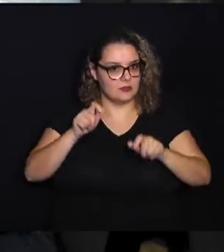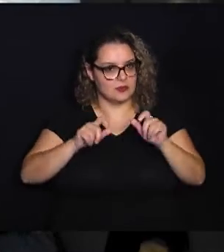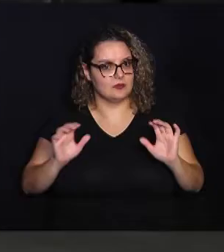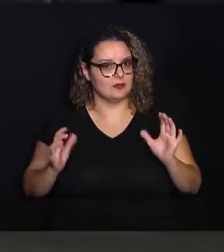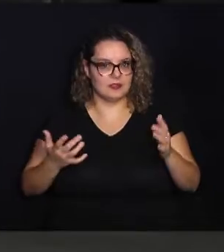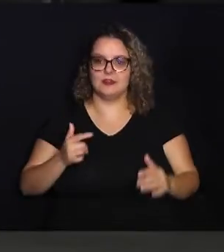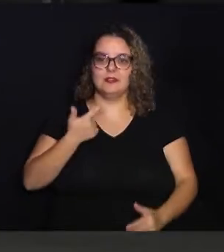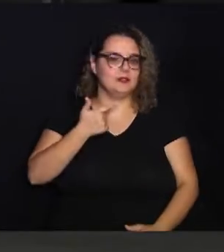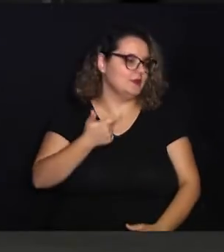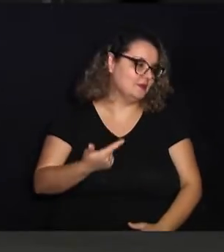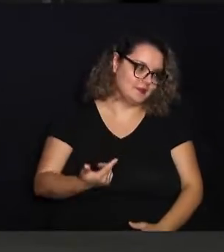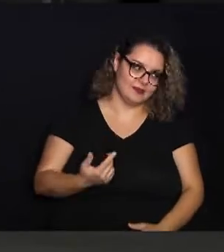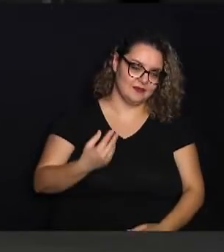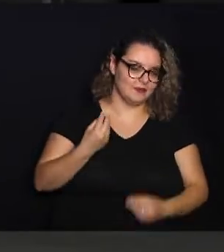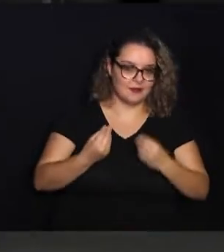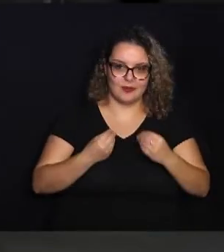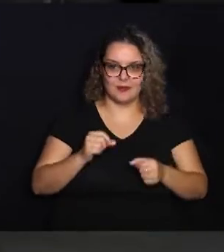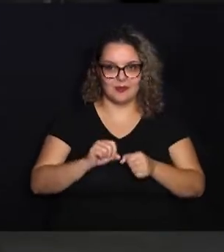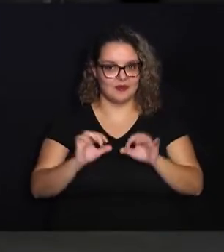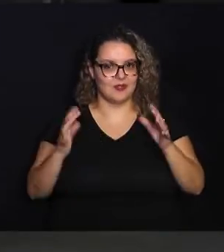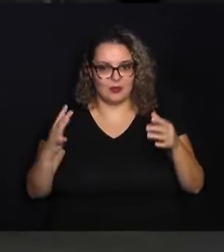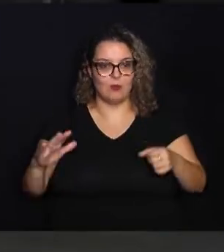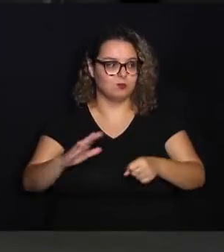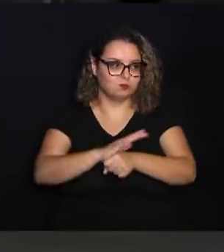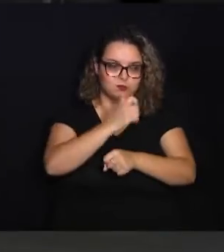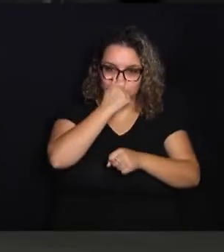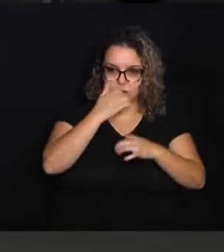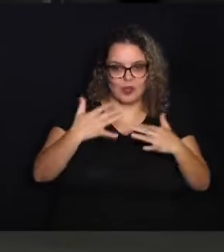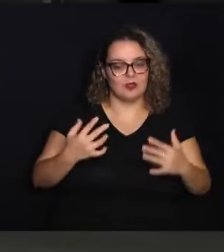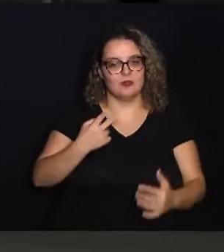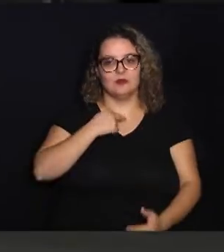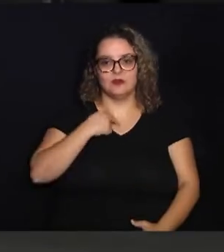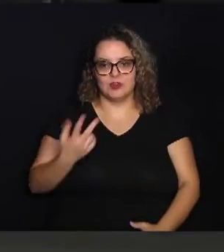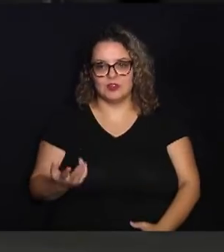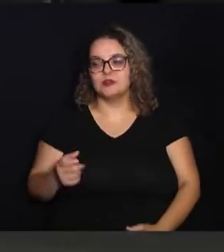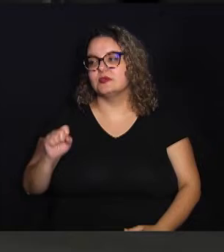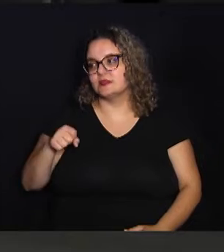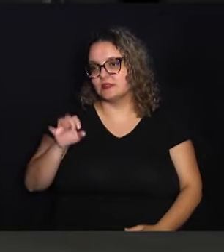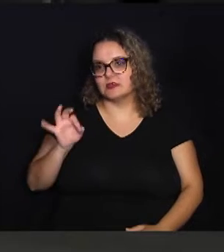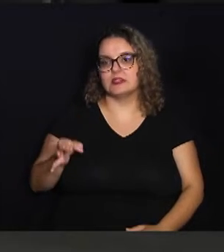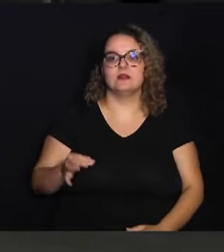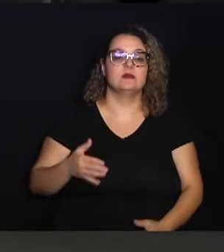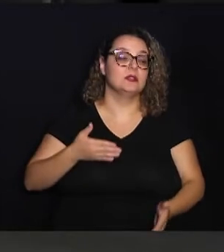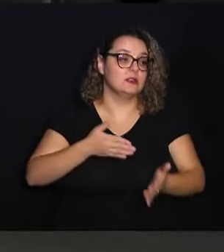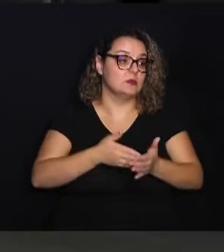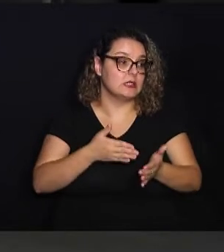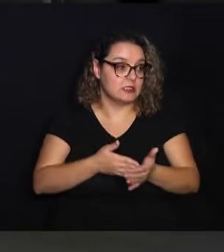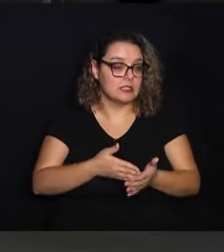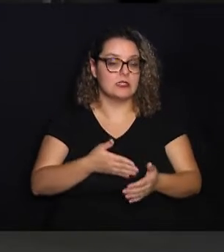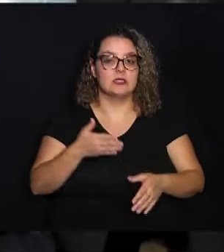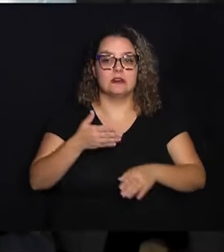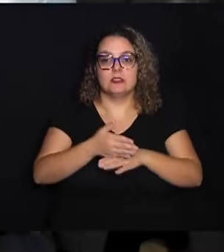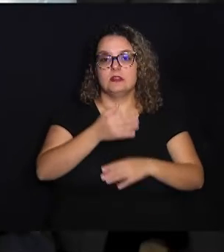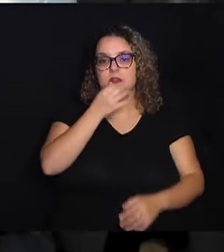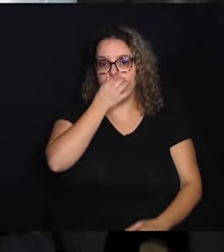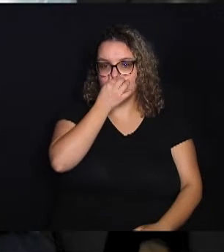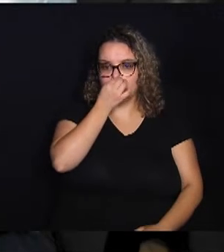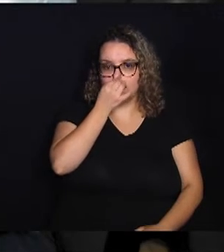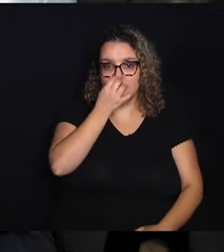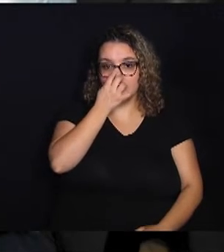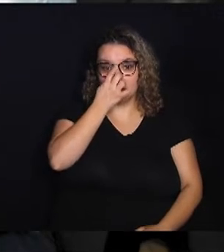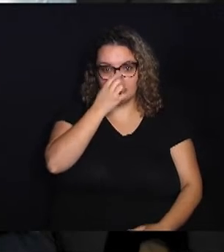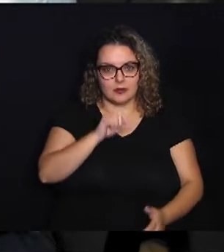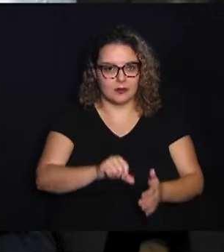não deu para fazer aquela festa, encher aqui o plenário, né? Foi bem restrito aquela participação. As primeiras